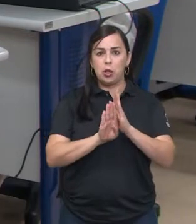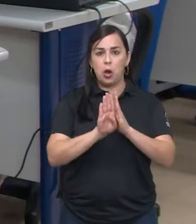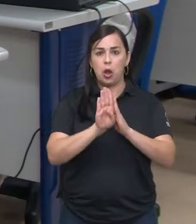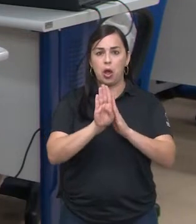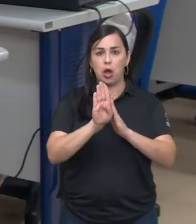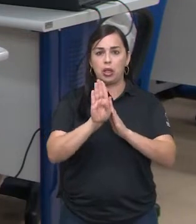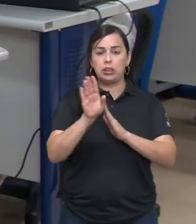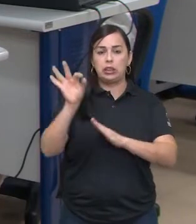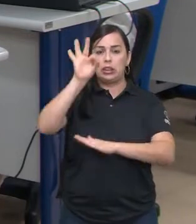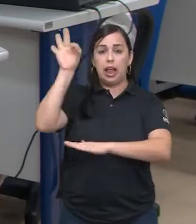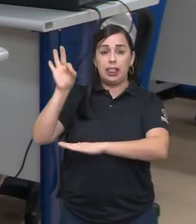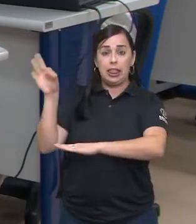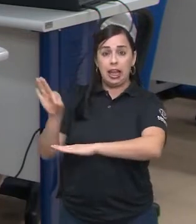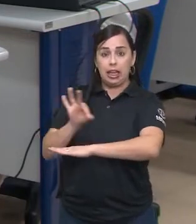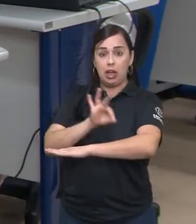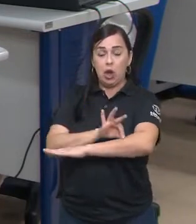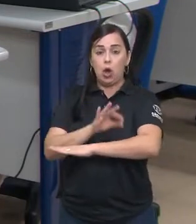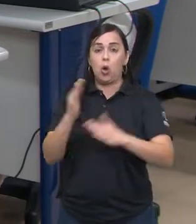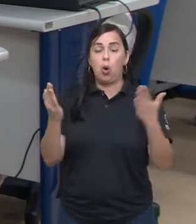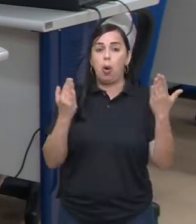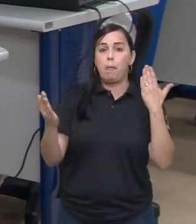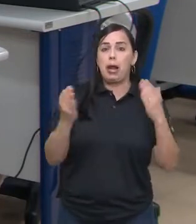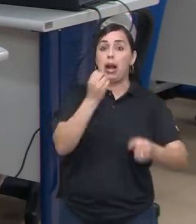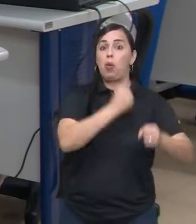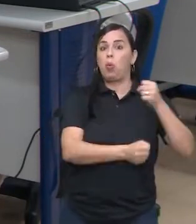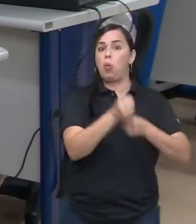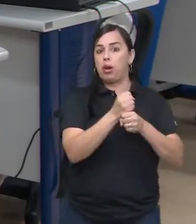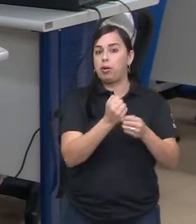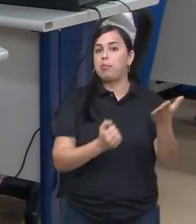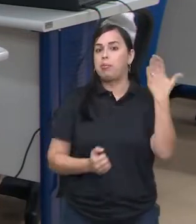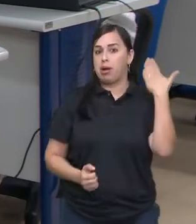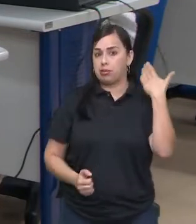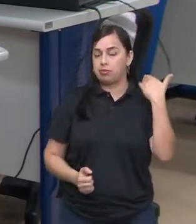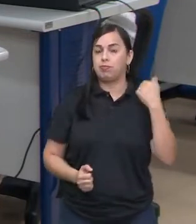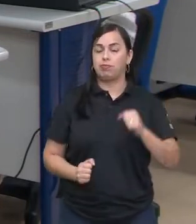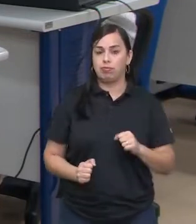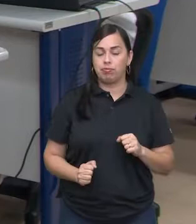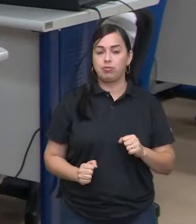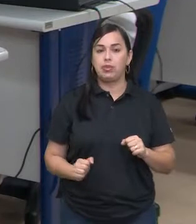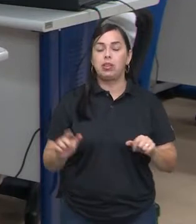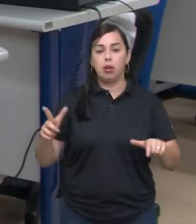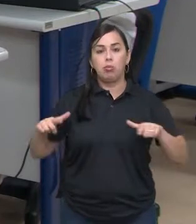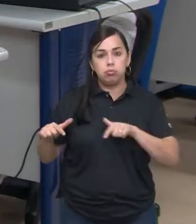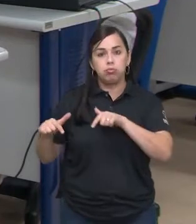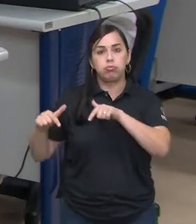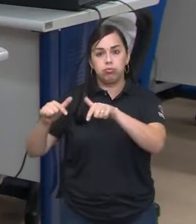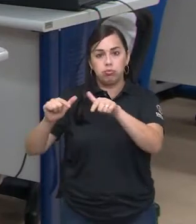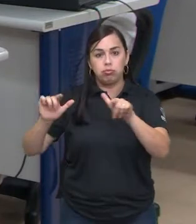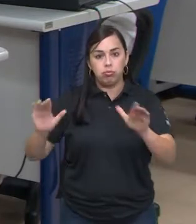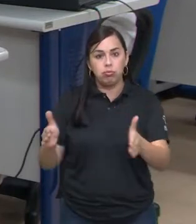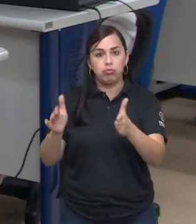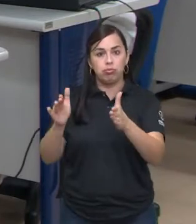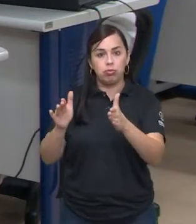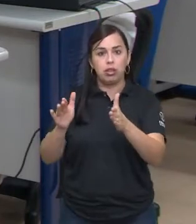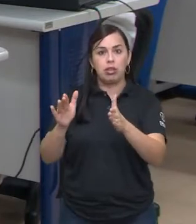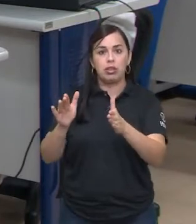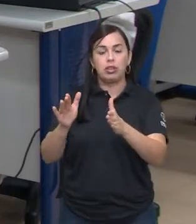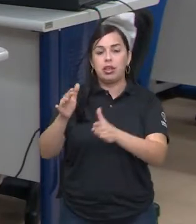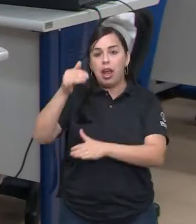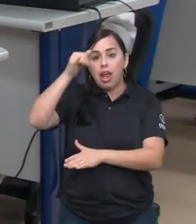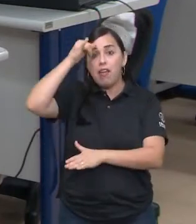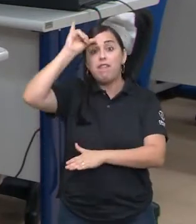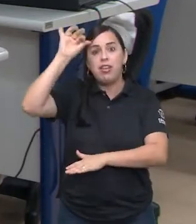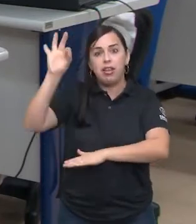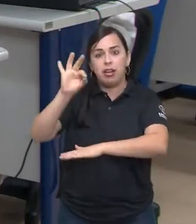30% nos casos de dengue, em comparação ao mesmo período do ano passado. Um reforço nas ações de prevenção foi realizado, mas não